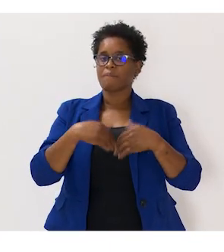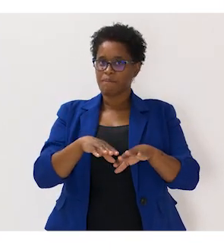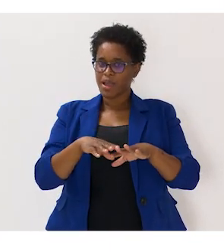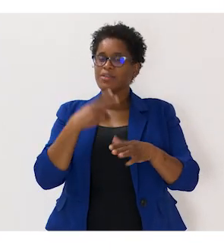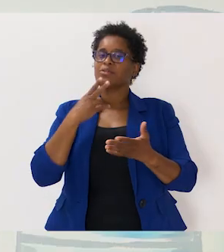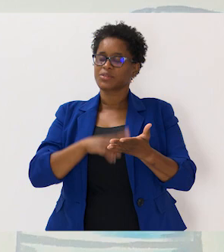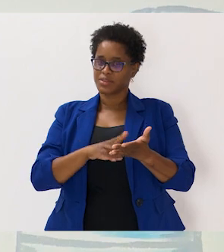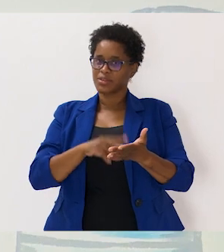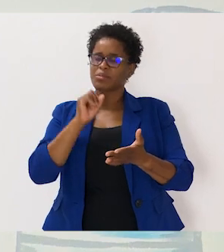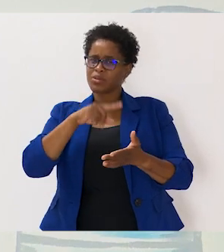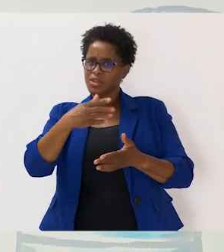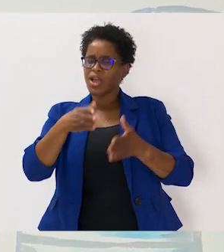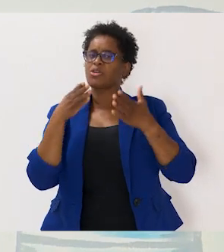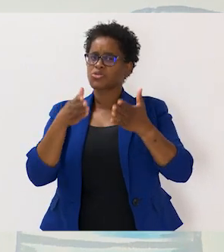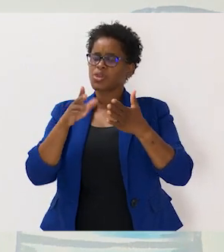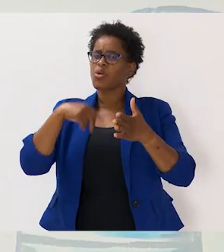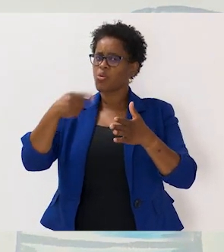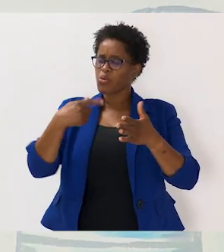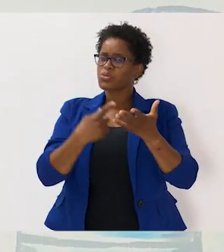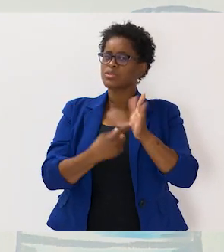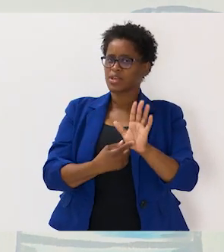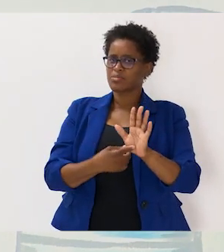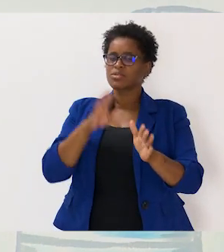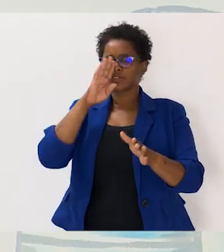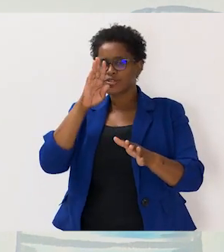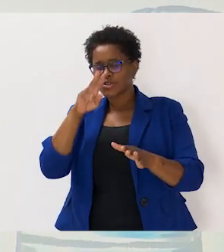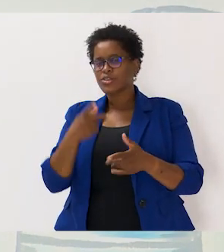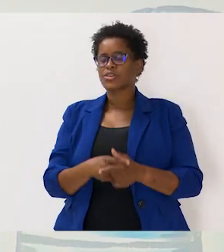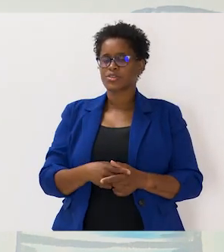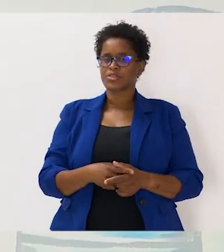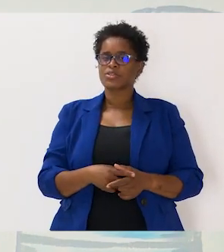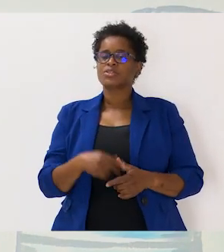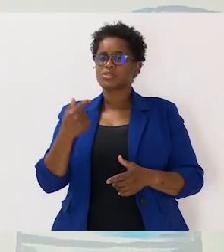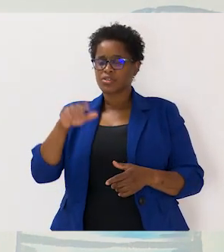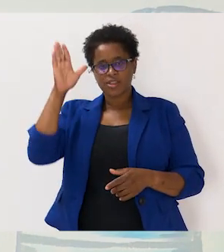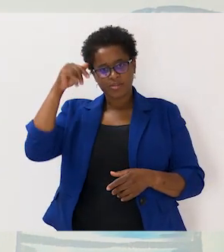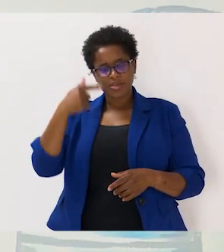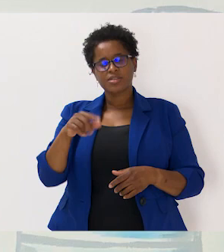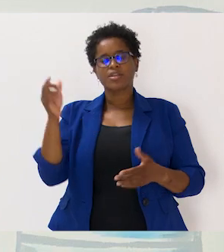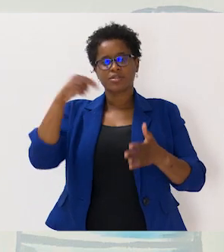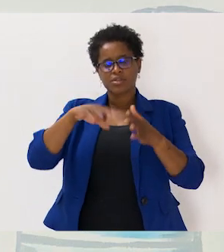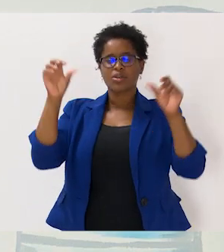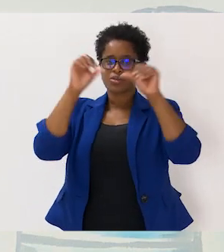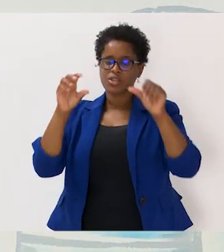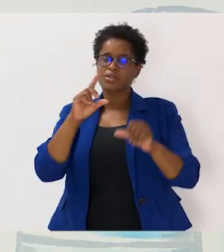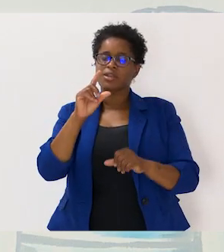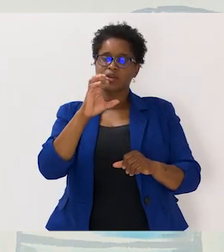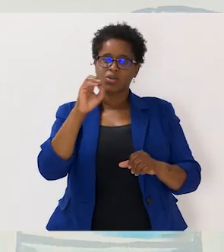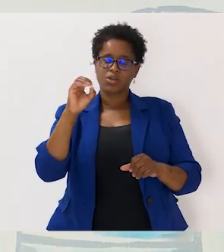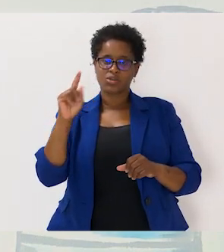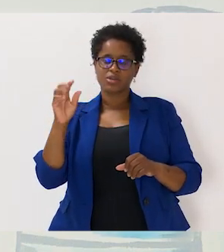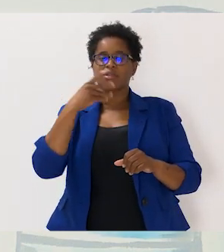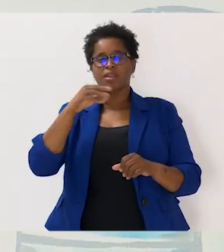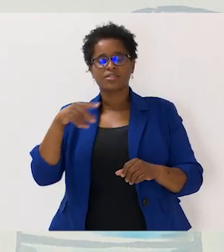certeza também poderás dar outros exemplos de seres que pertencem ao ecossistema terrestre, ok?